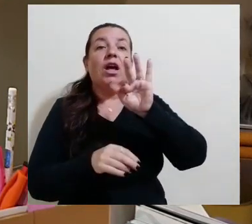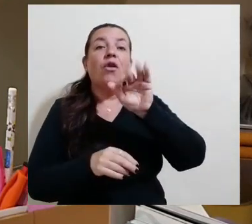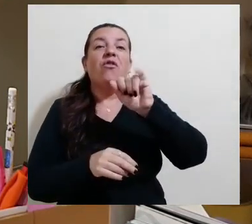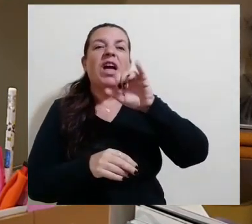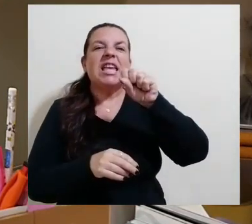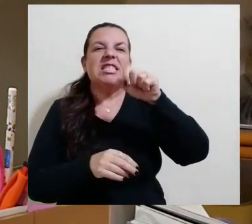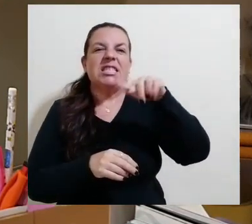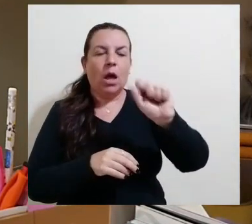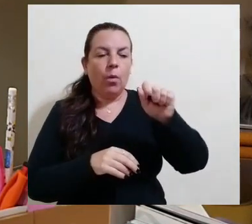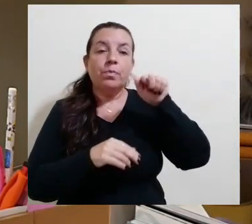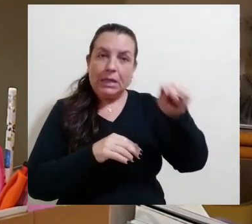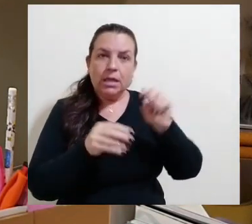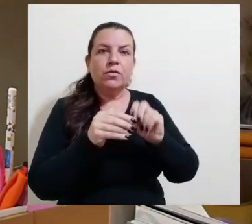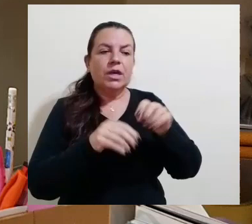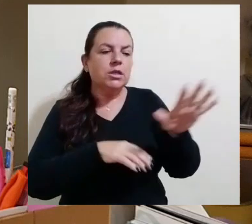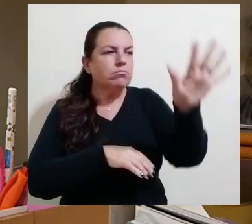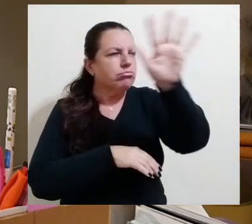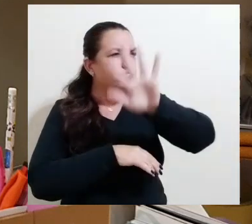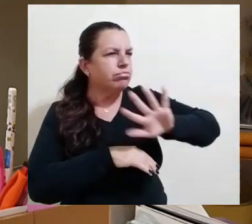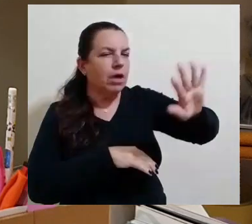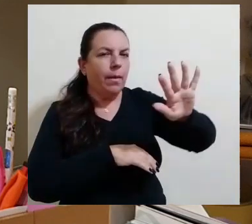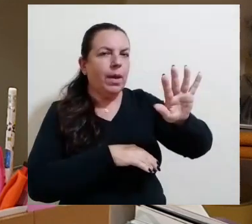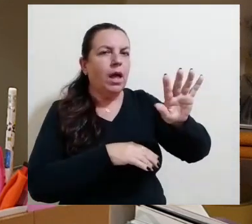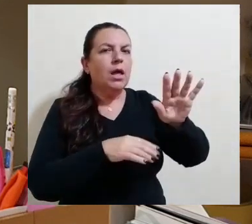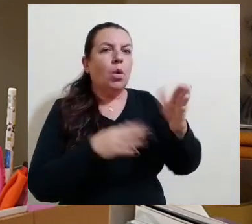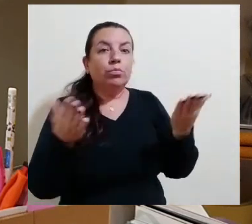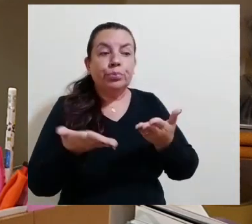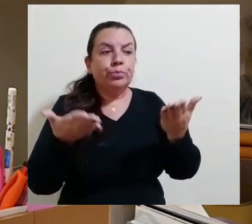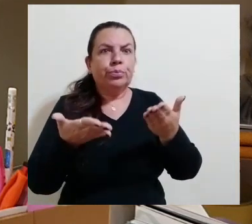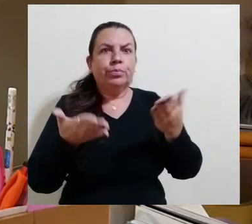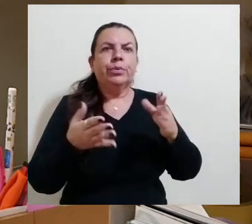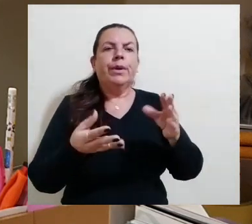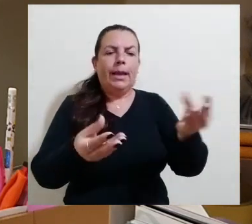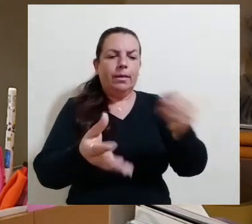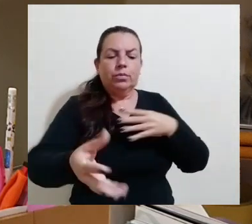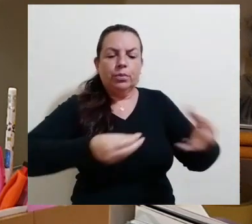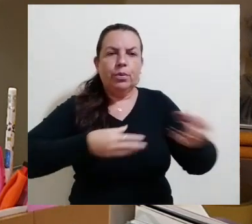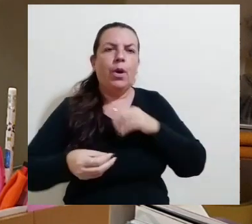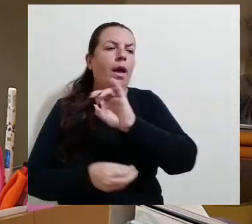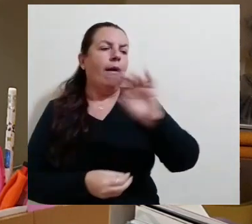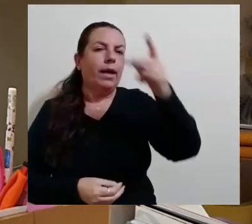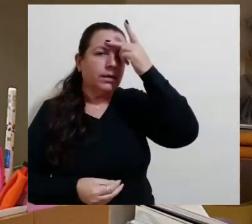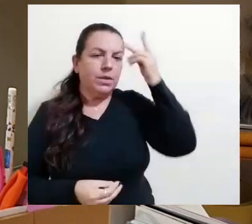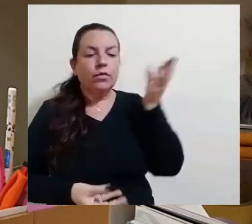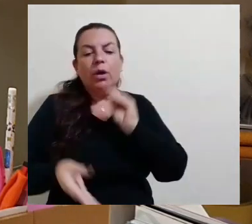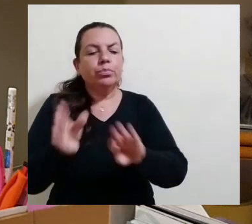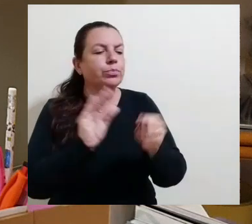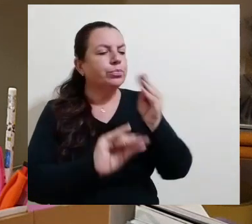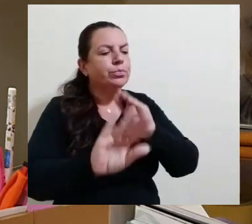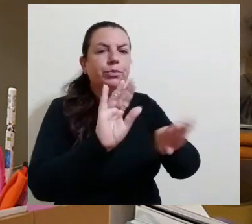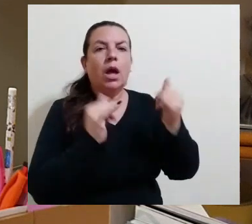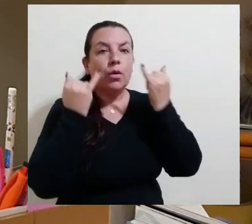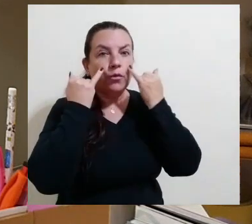faz saw ajar e ele fez esse mapa com atualização a partir de dados de colaboradores da então cada pessoa vai